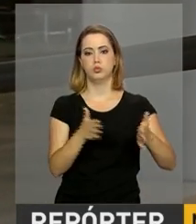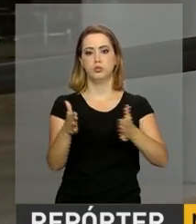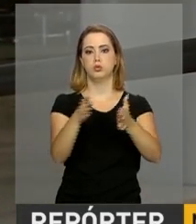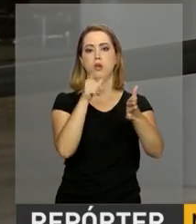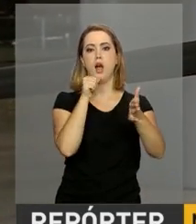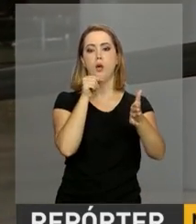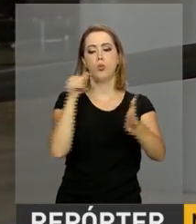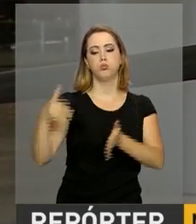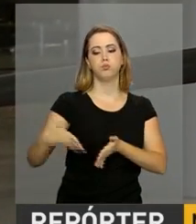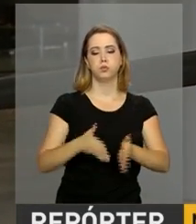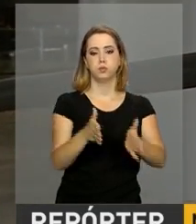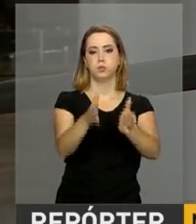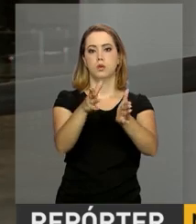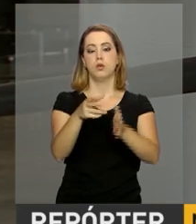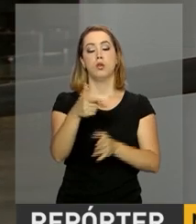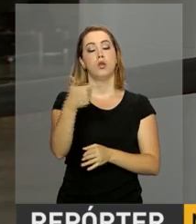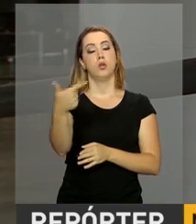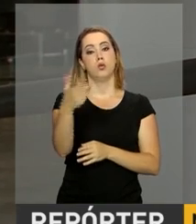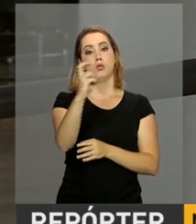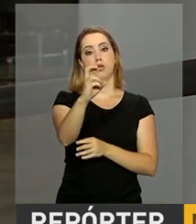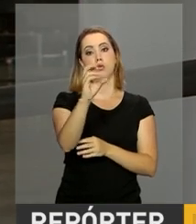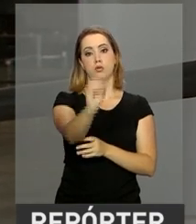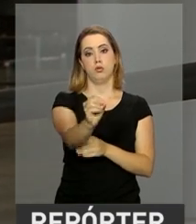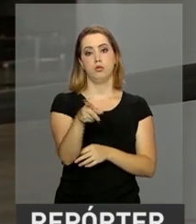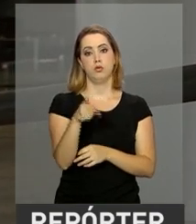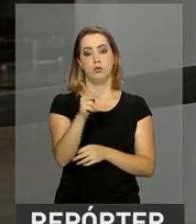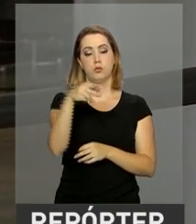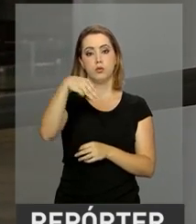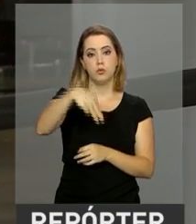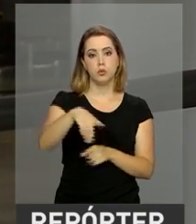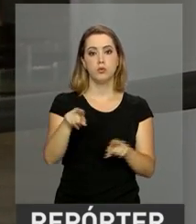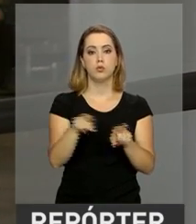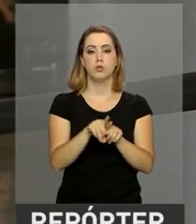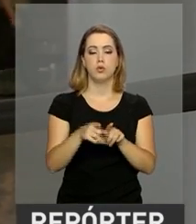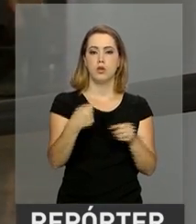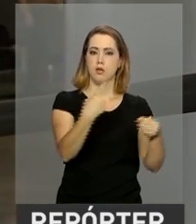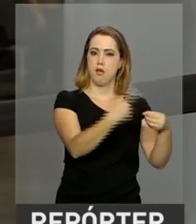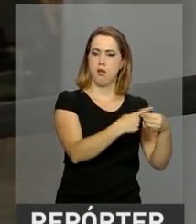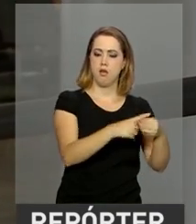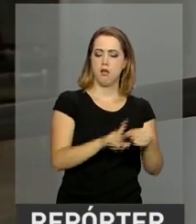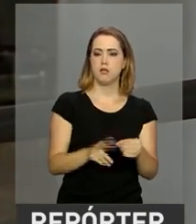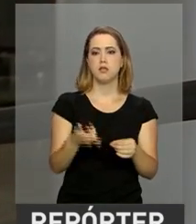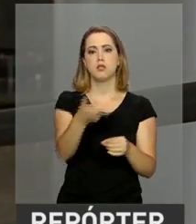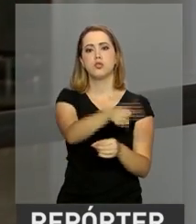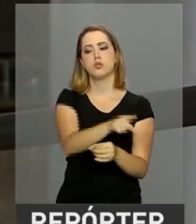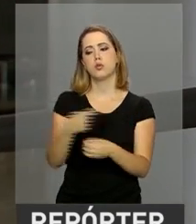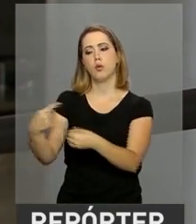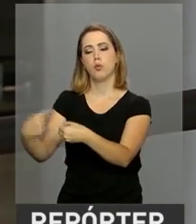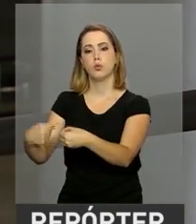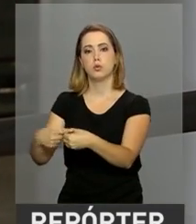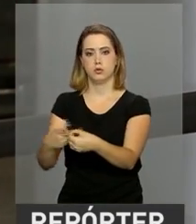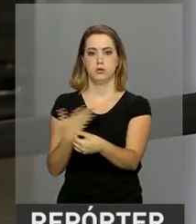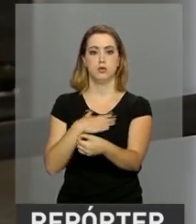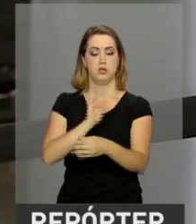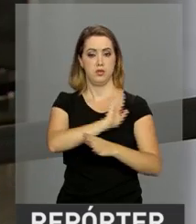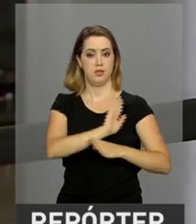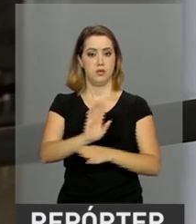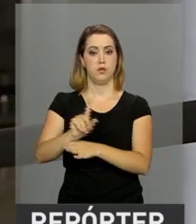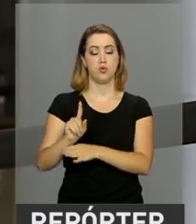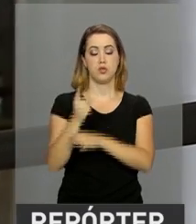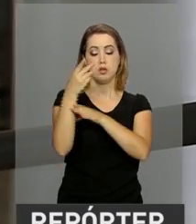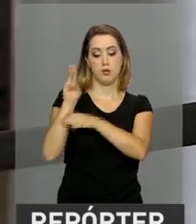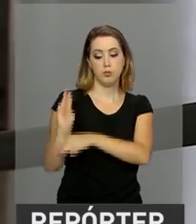tem 250 km de obras entre os municípios de Delmiro Golveia e Arapiraca e vão atender mais de 1 milhão de